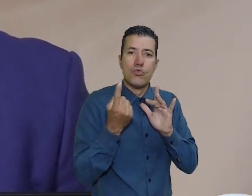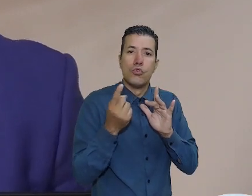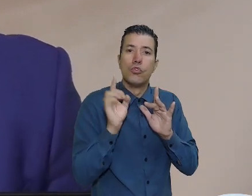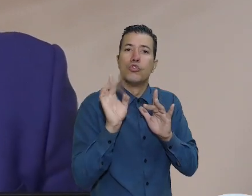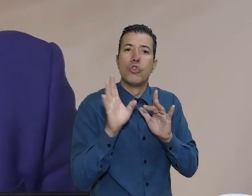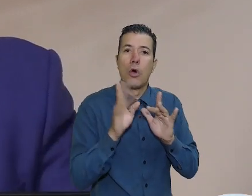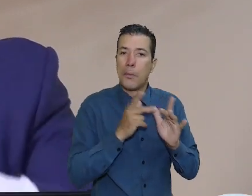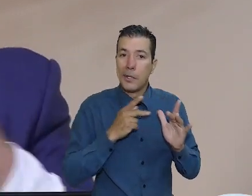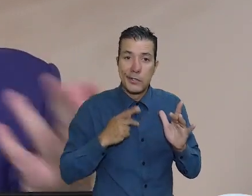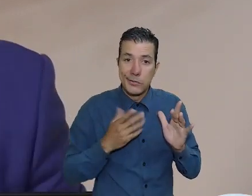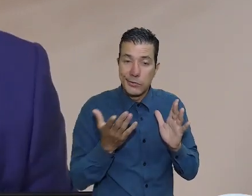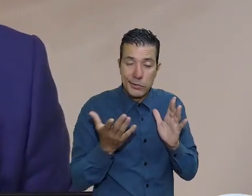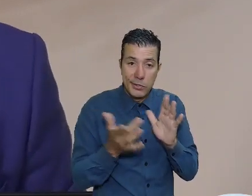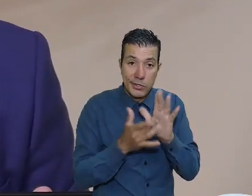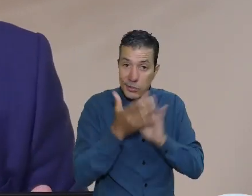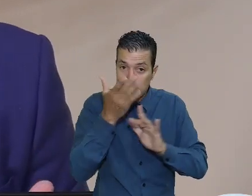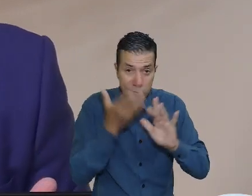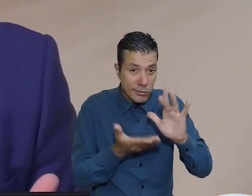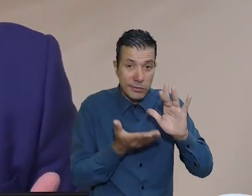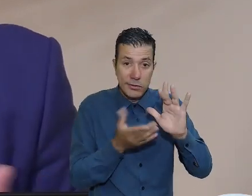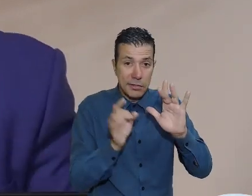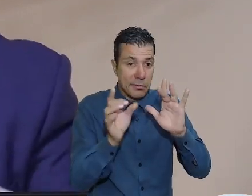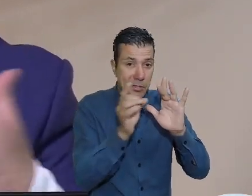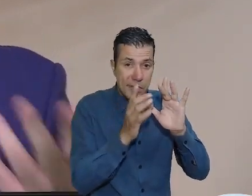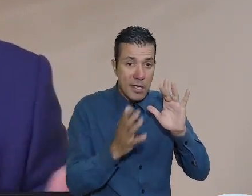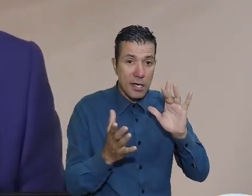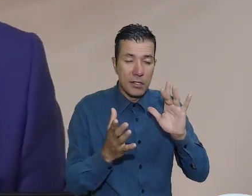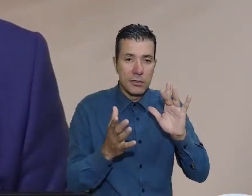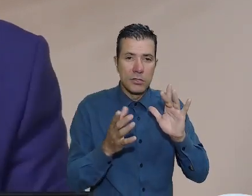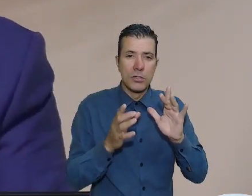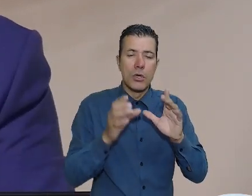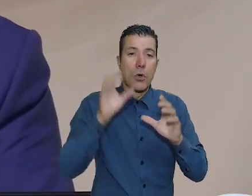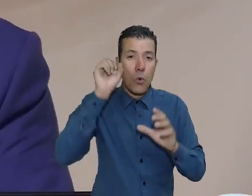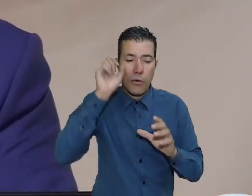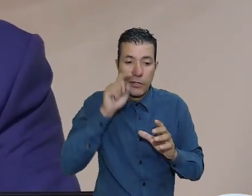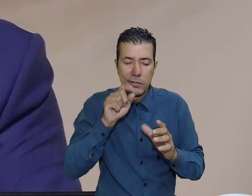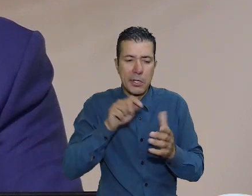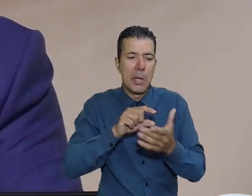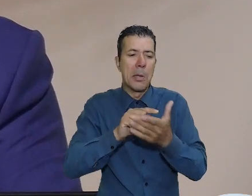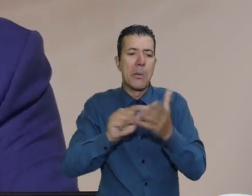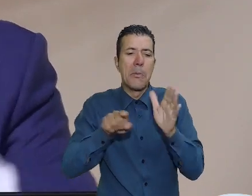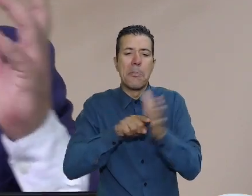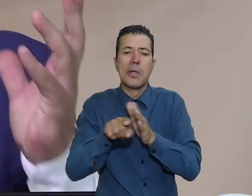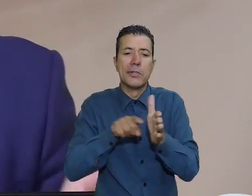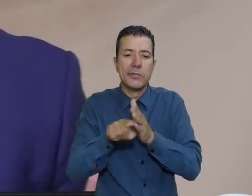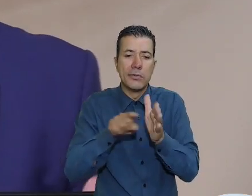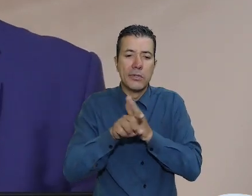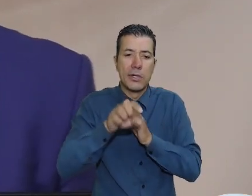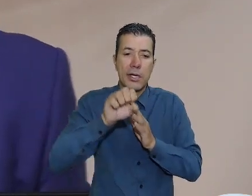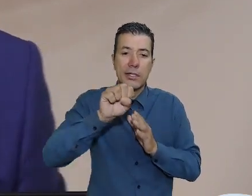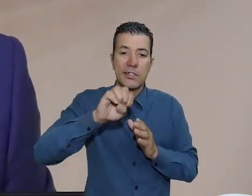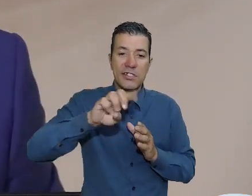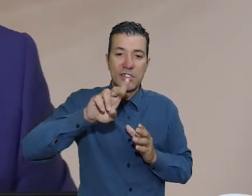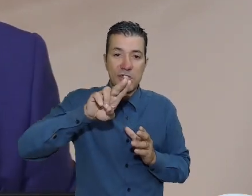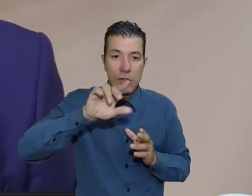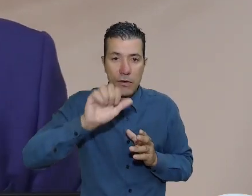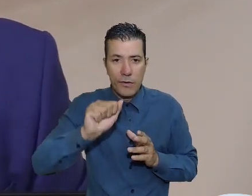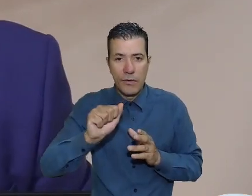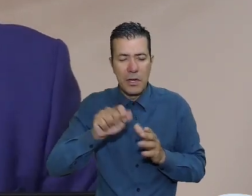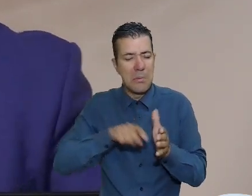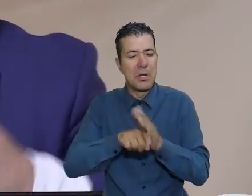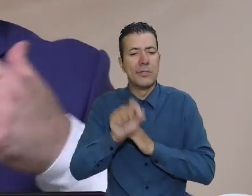que se passou, nós tivemos alguns ouvintes que fizeram algumas perguntas. Por exemplo, eu tive a Silvia, que ela disse assim: